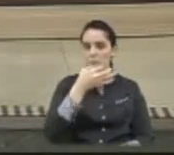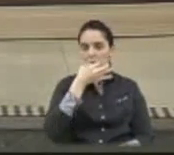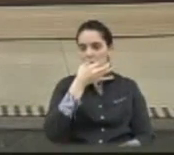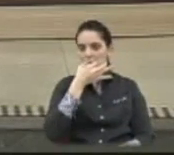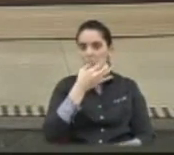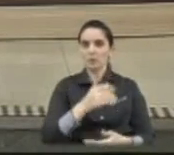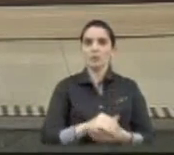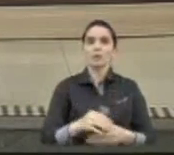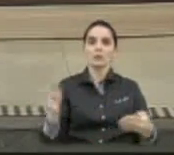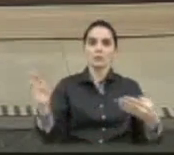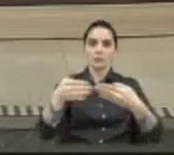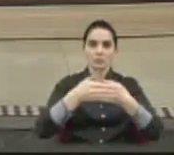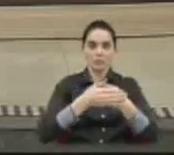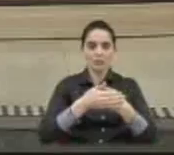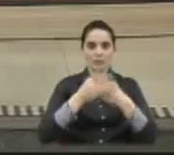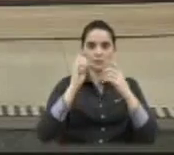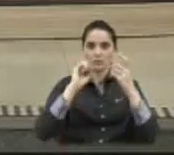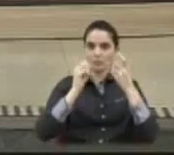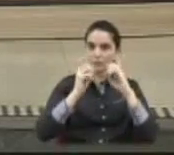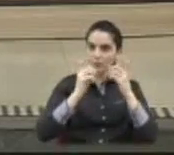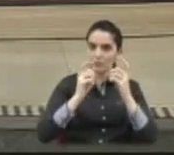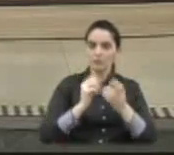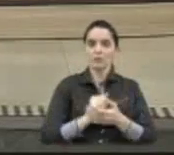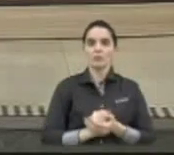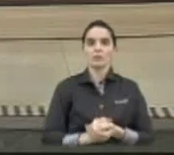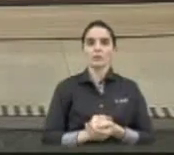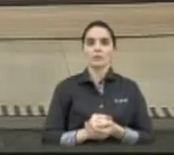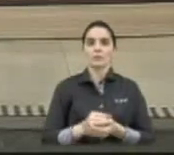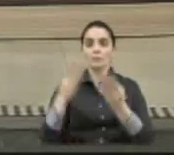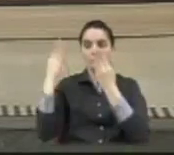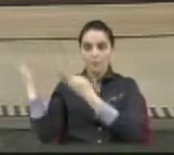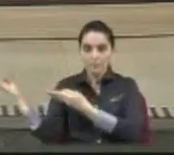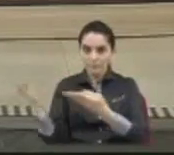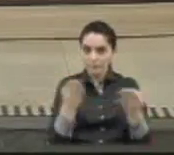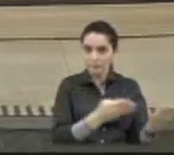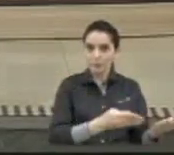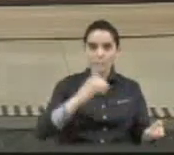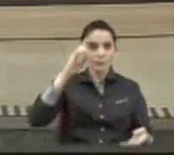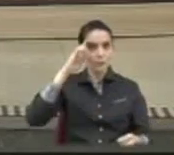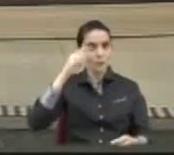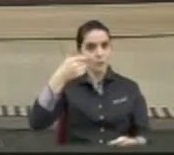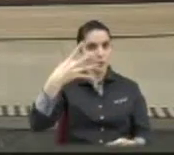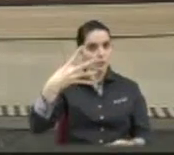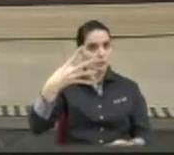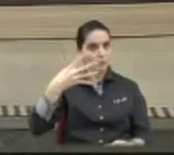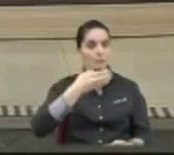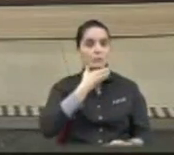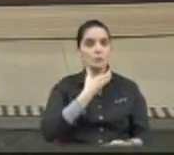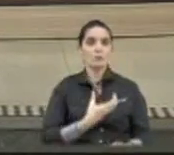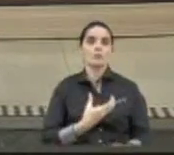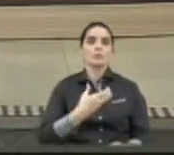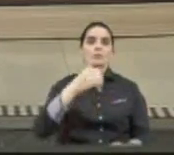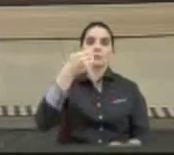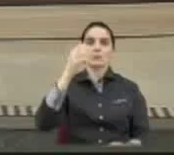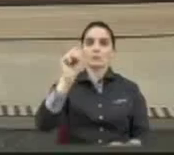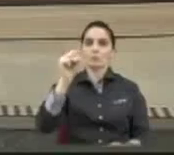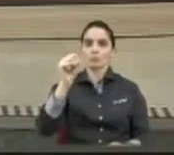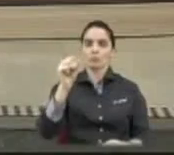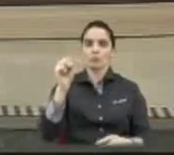usar a palavra, esta presidência encerra essa sessão e convoca os seus vereadores para o dia 14 de dezembro, às